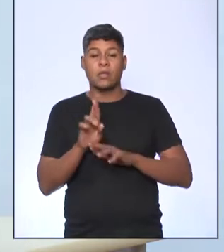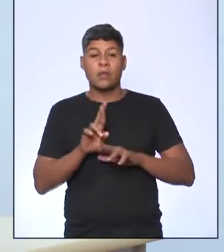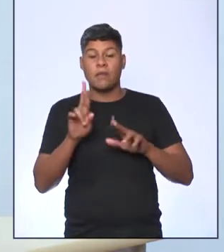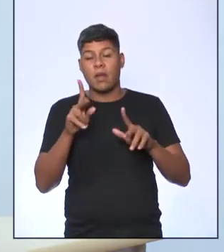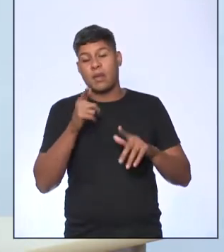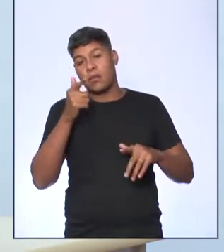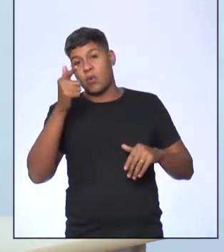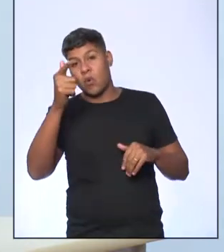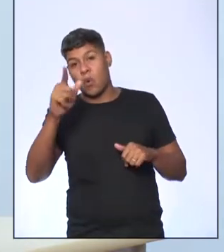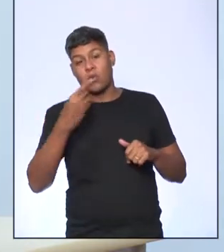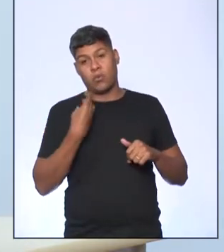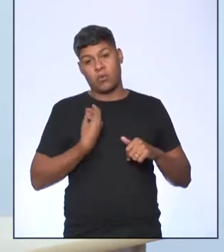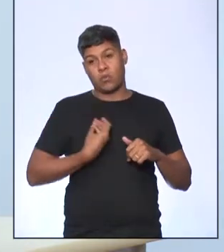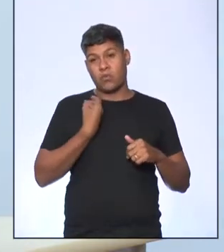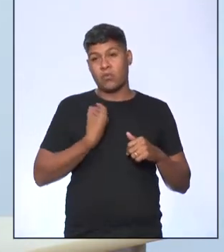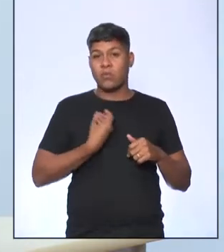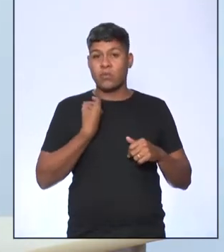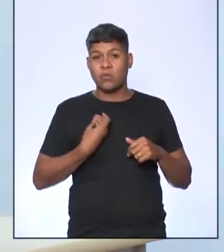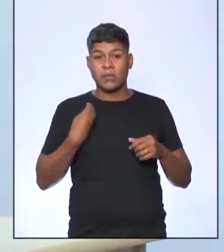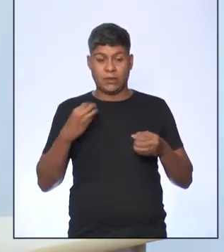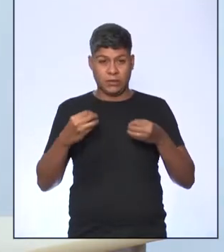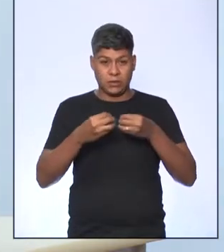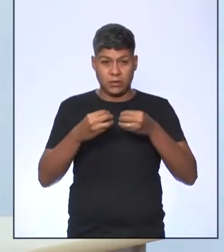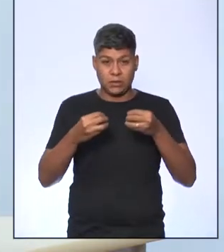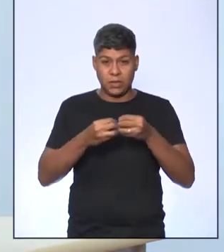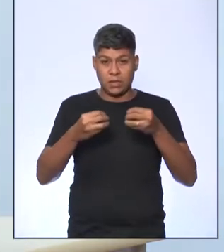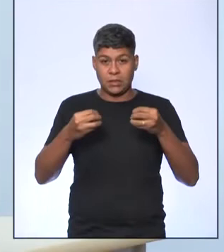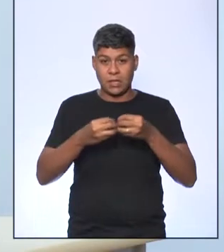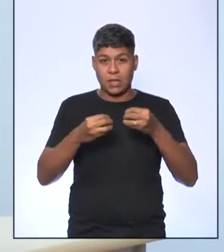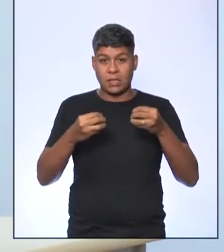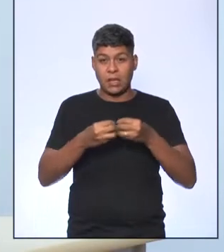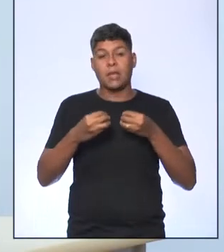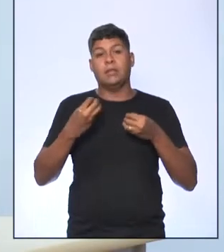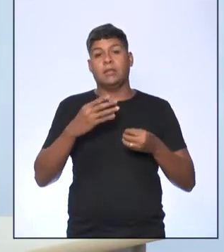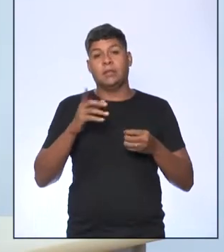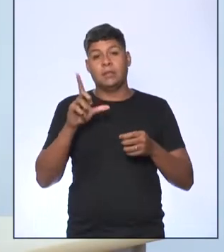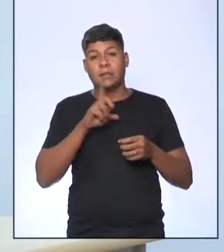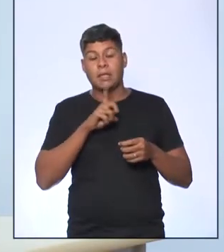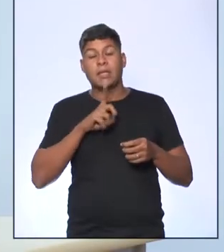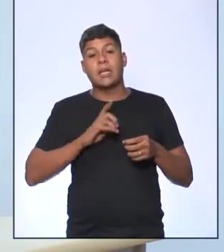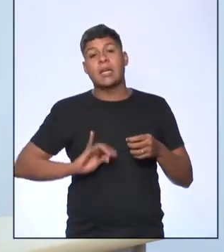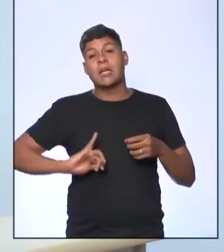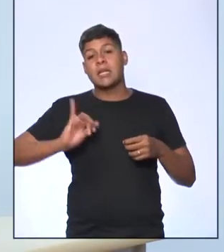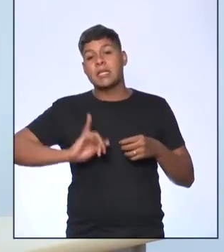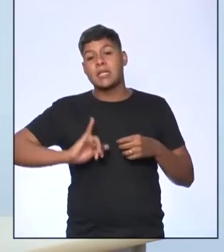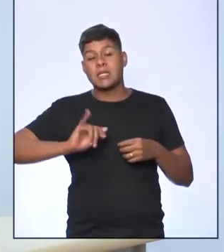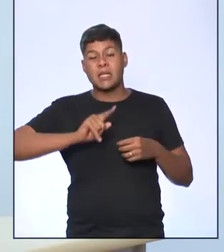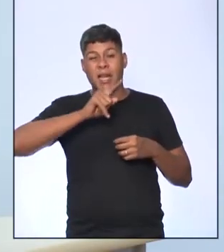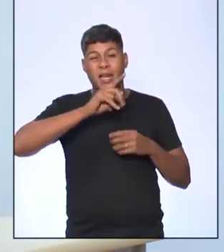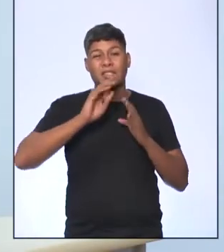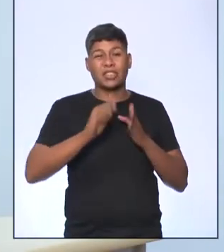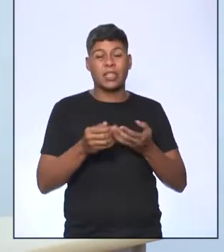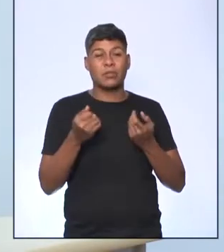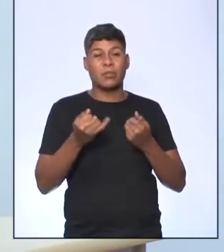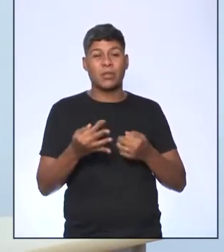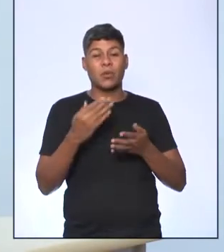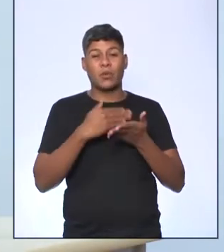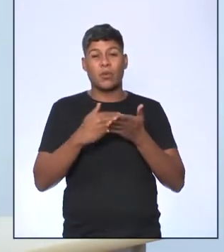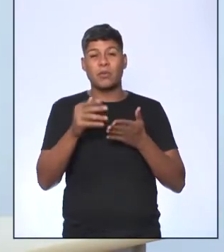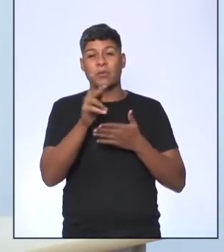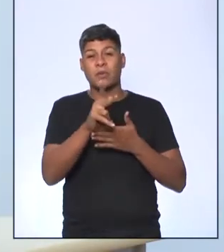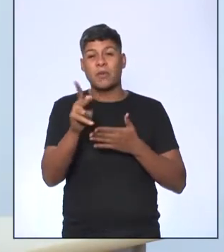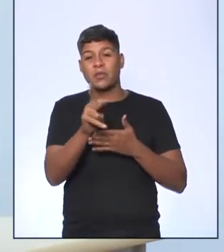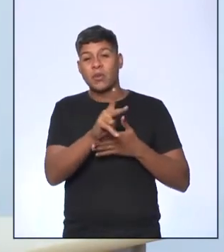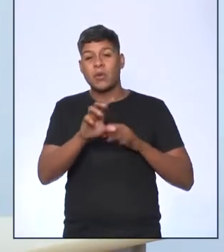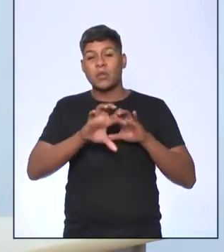outros que todos agem nessas colisões, nesses choques, o catalisador ele age naquela energia lá que eu citei no começo, lá quando a professora